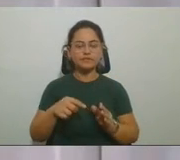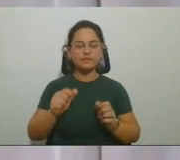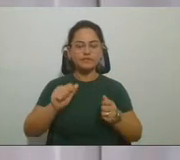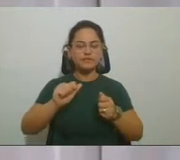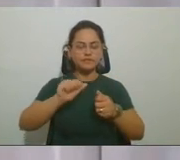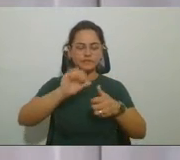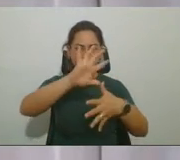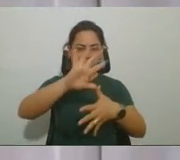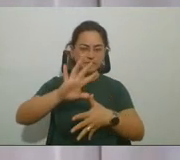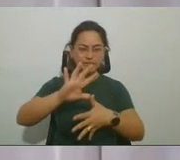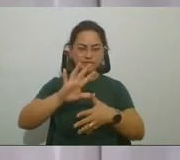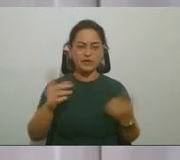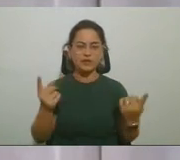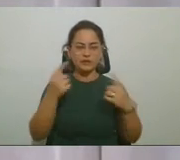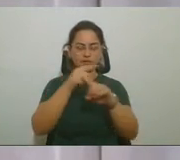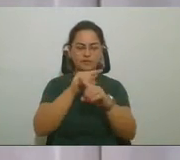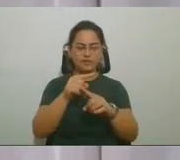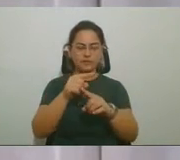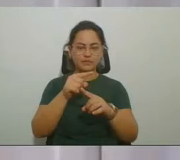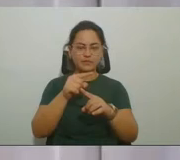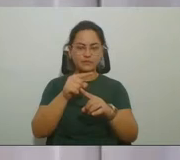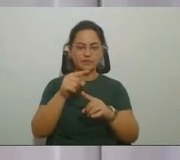com justiça de gênero.